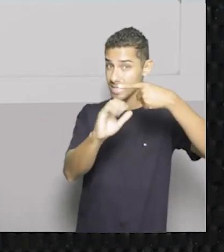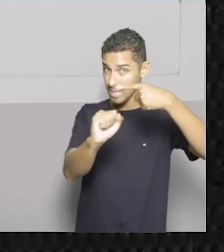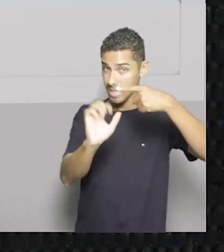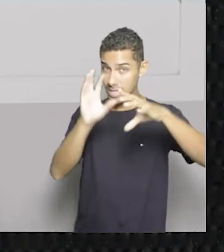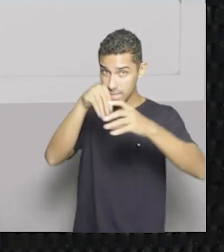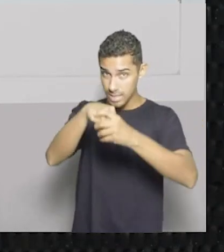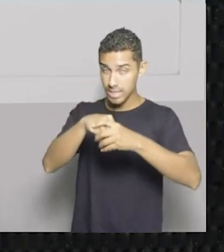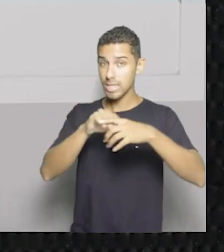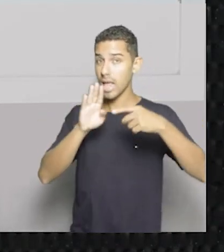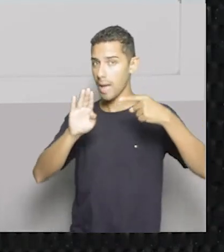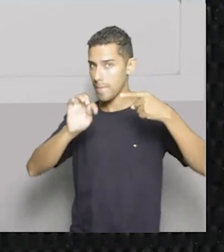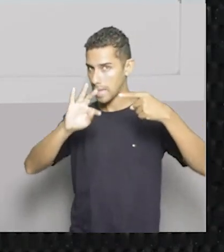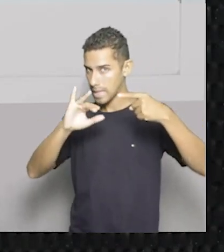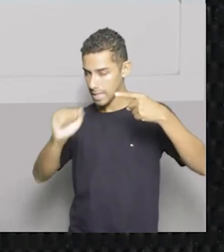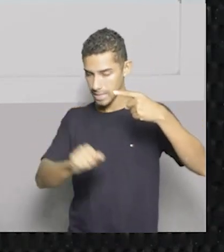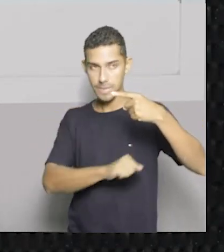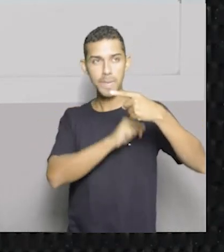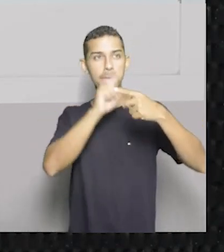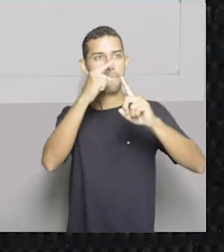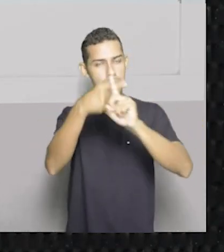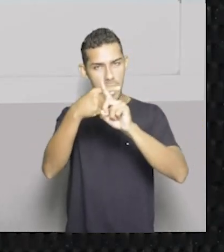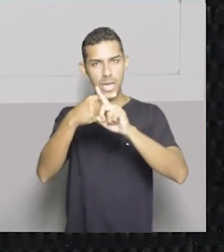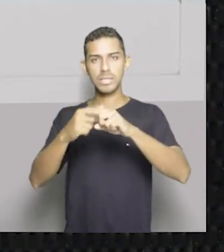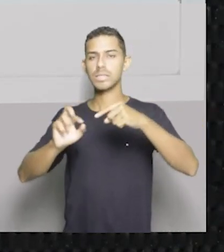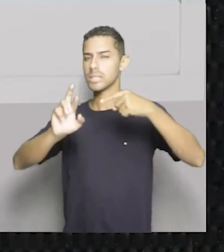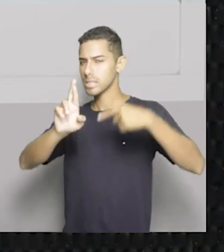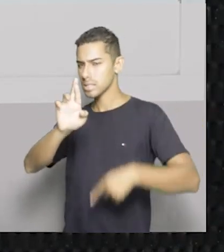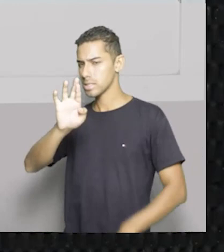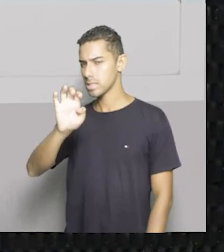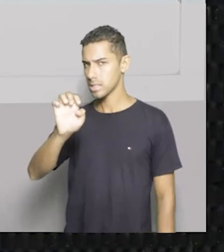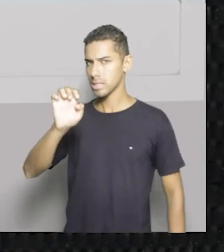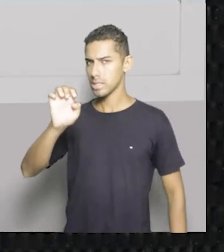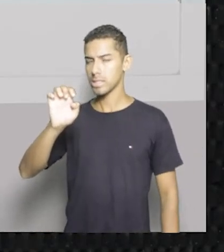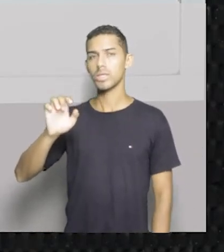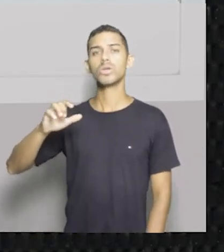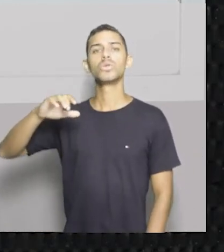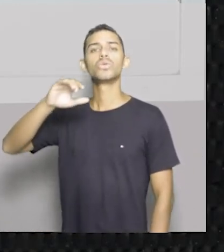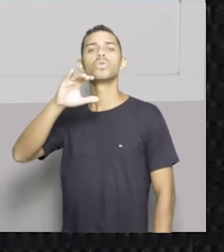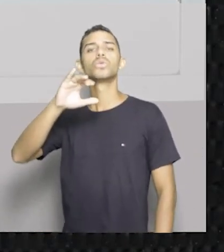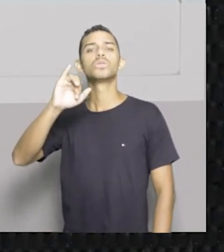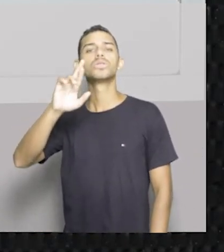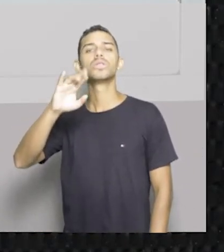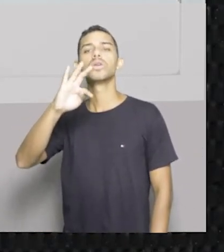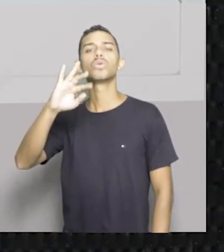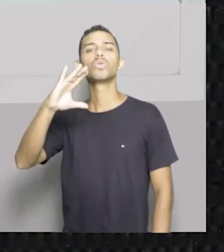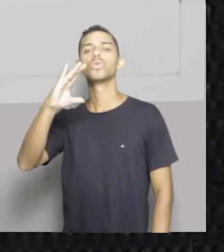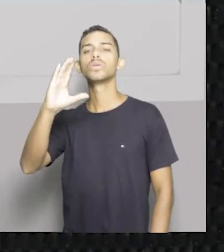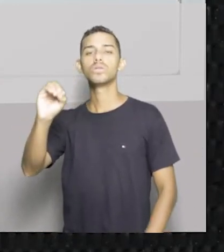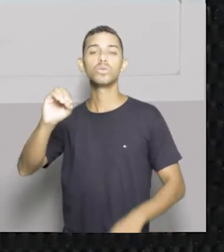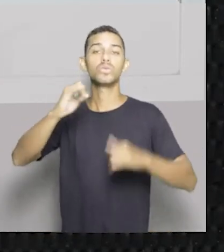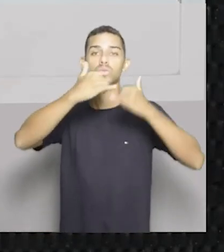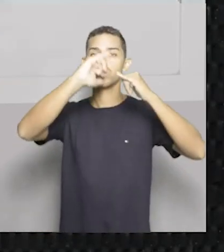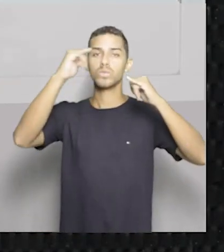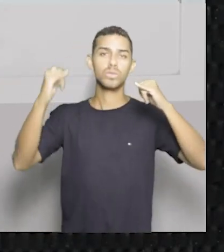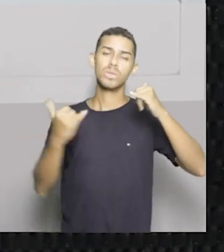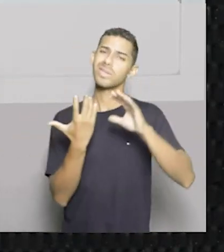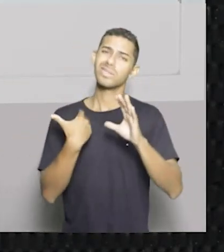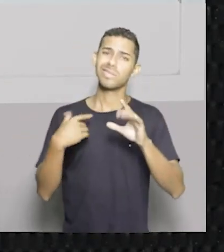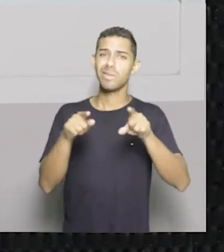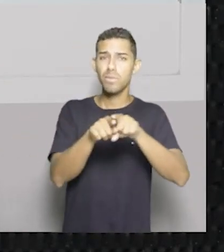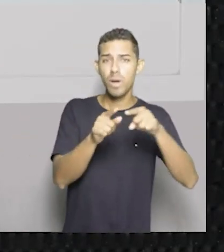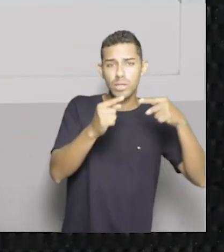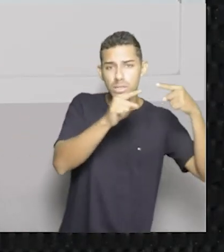resistência equivalente do circuito, que é a resistência do resto, gente. É aquela noçãozinha, ó, se estiver em